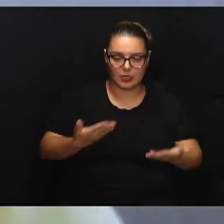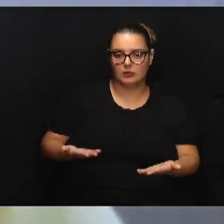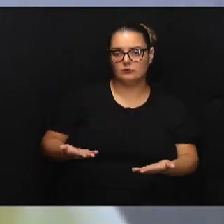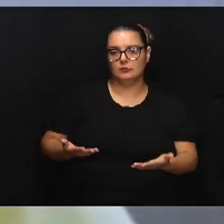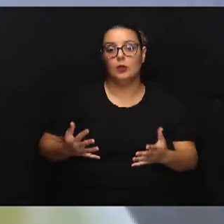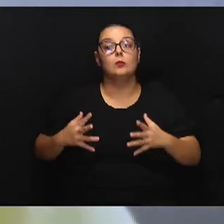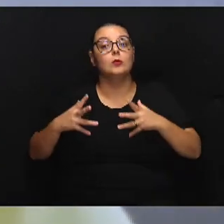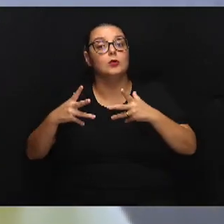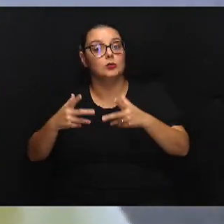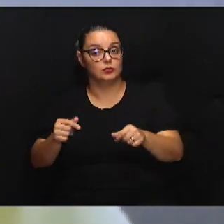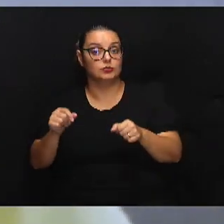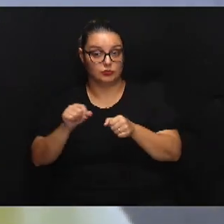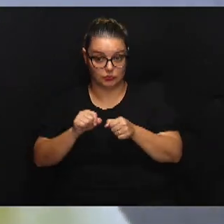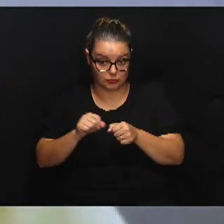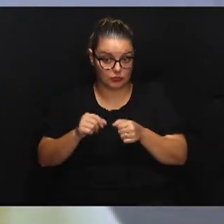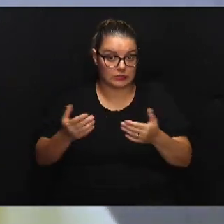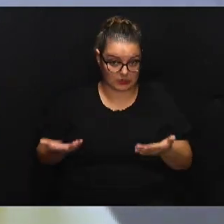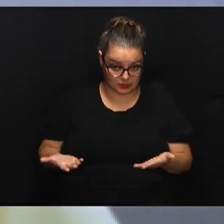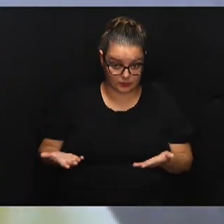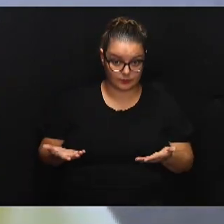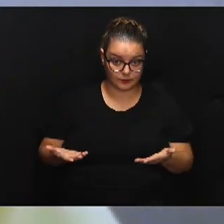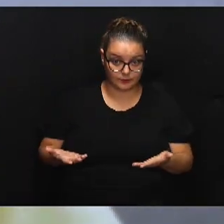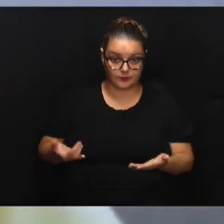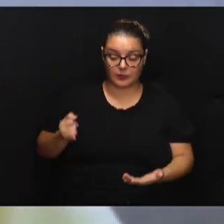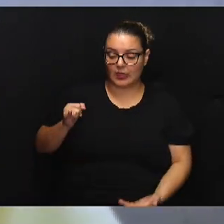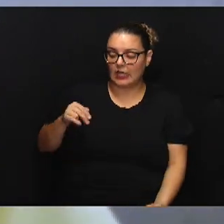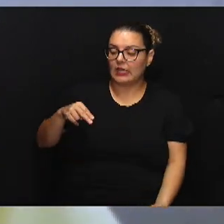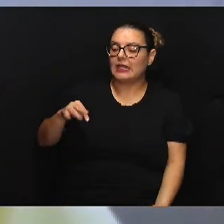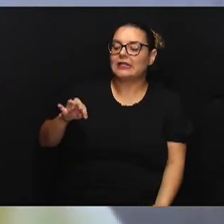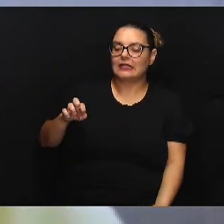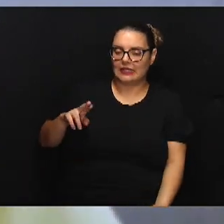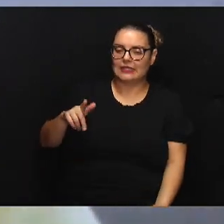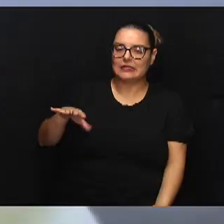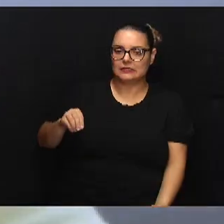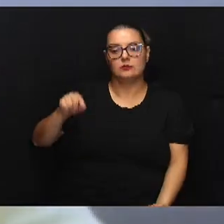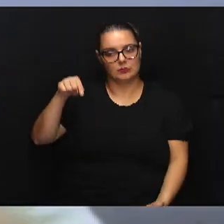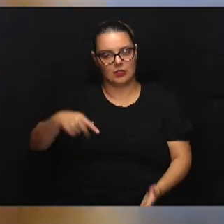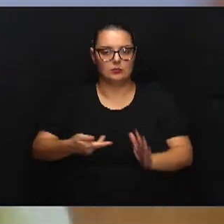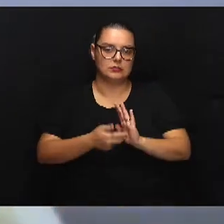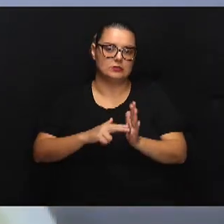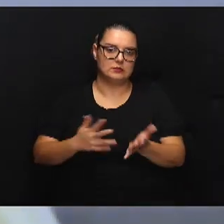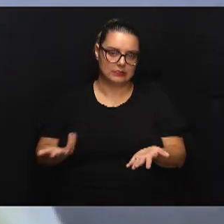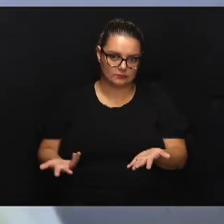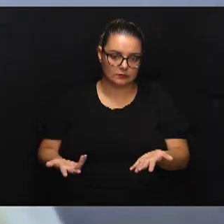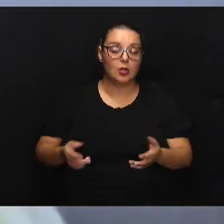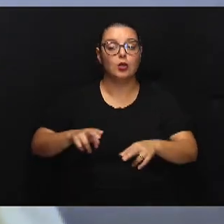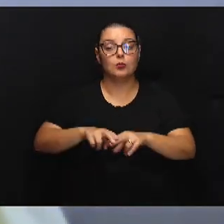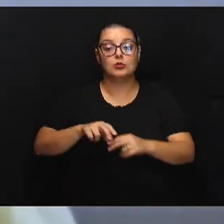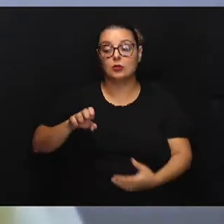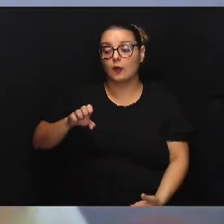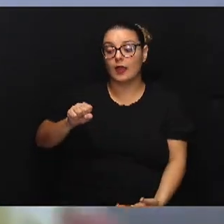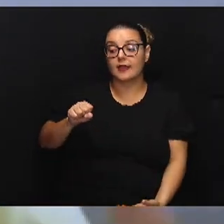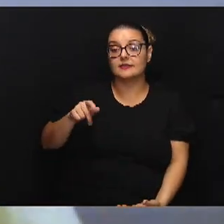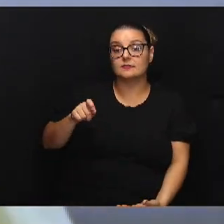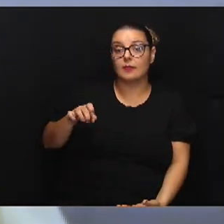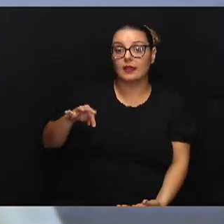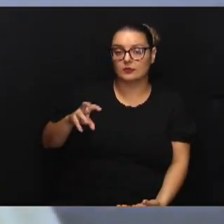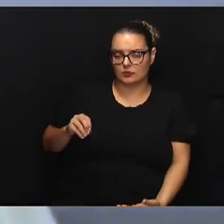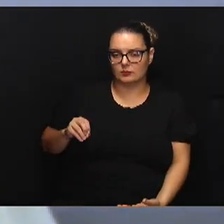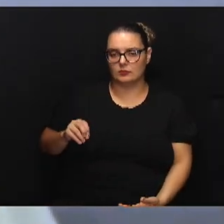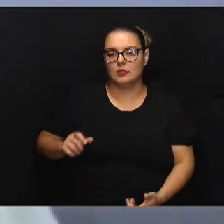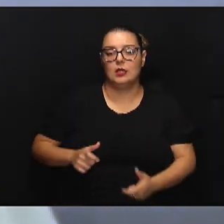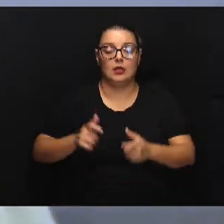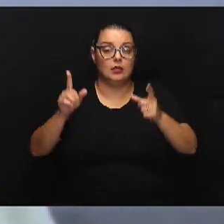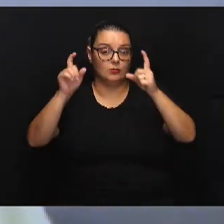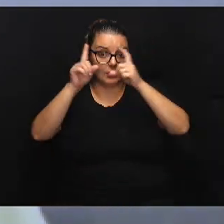aquilo que nós fazemos. Então, isso é interação. E por isso que ele é um espectro, pela grande